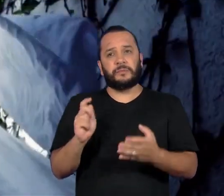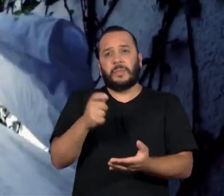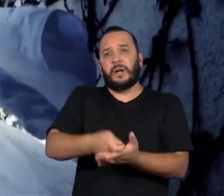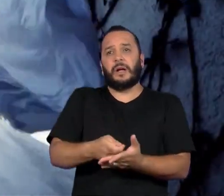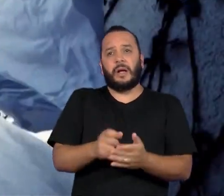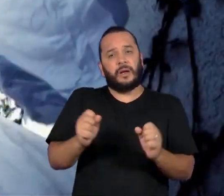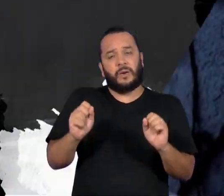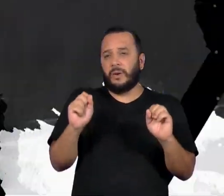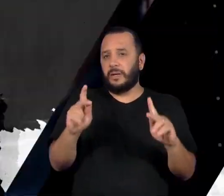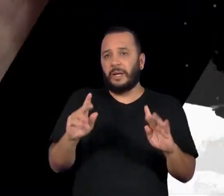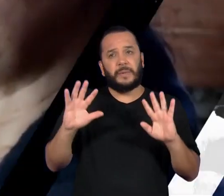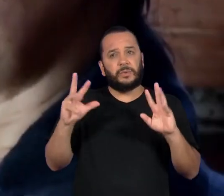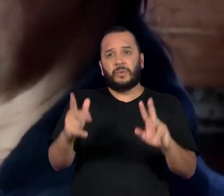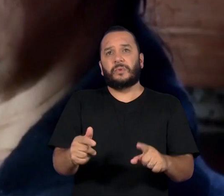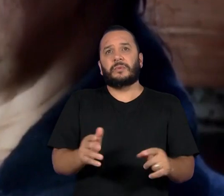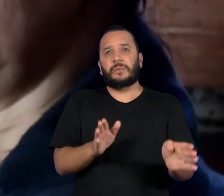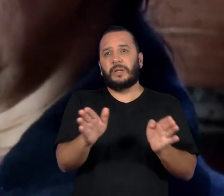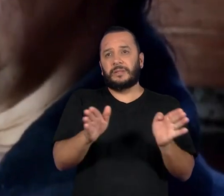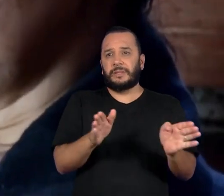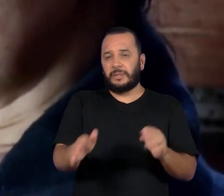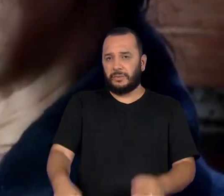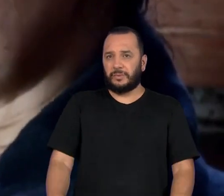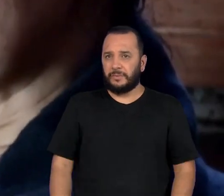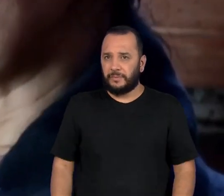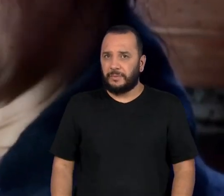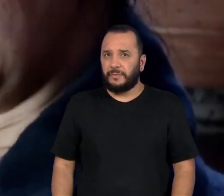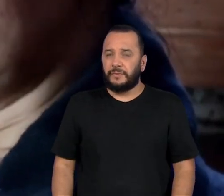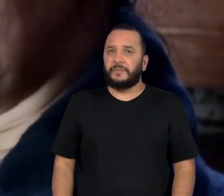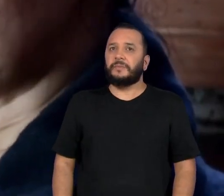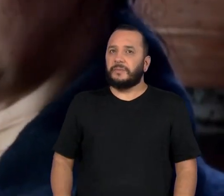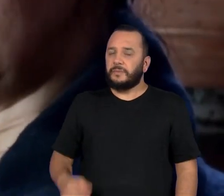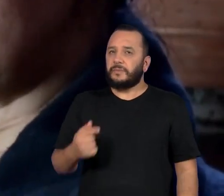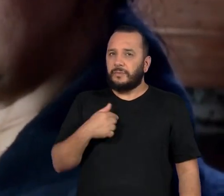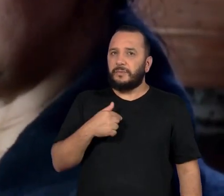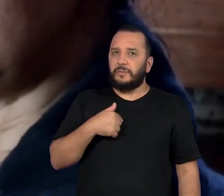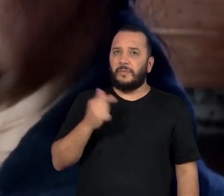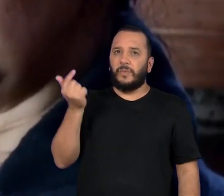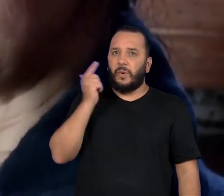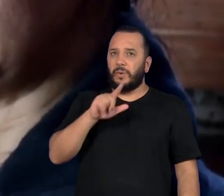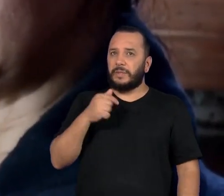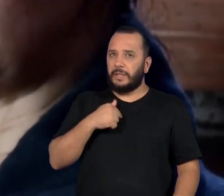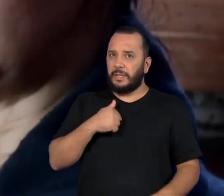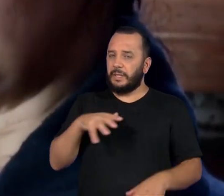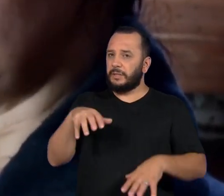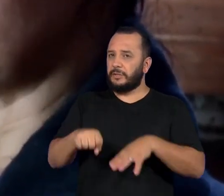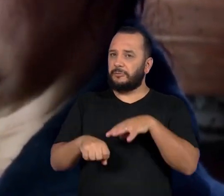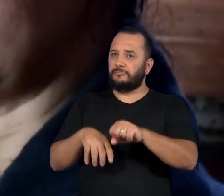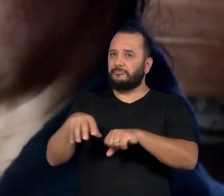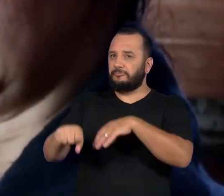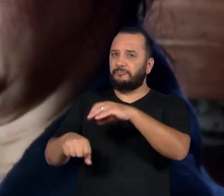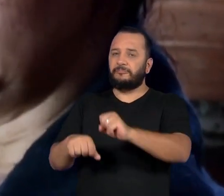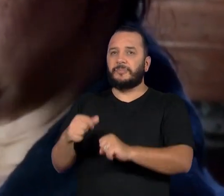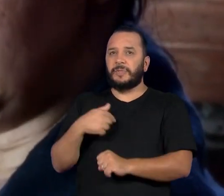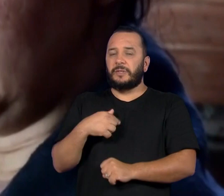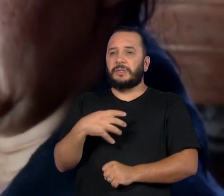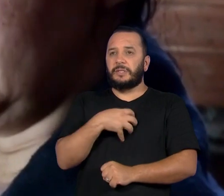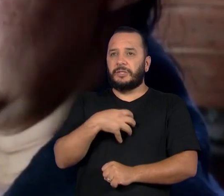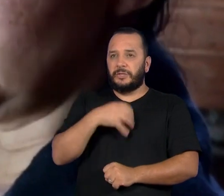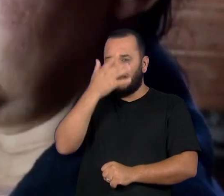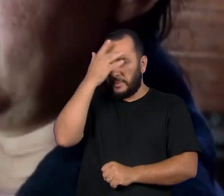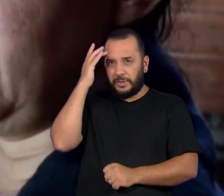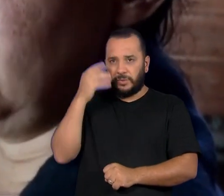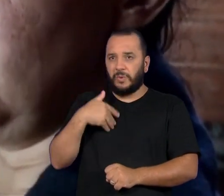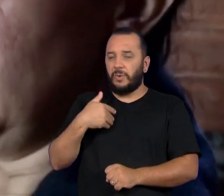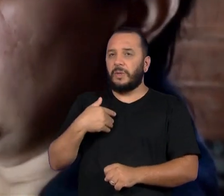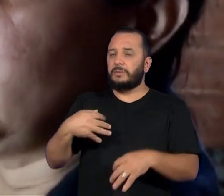mundo possa ter esse acesso. A partir do momento que comecei a alcançar as minhas conquistas, eu comecei a sentir que agora eu sou uma pessoa digna,